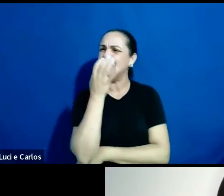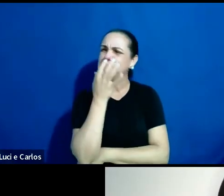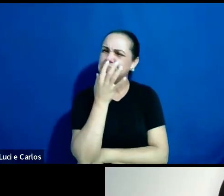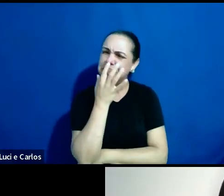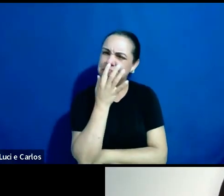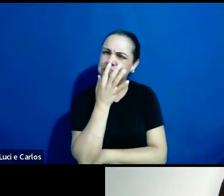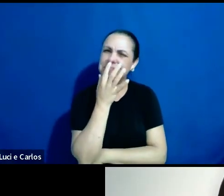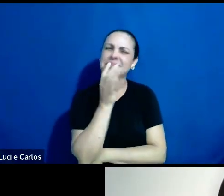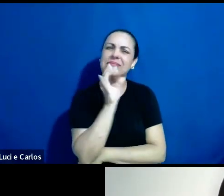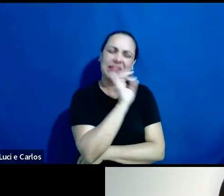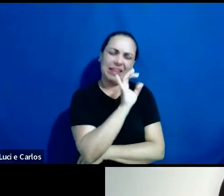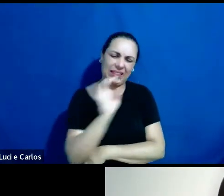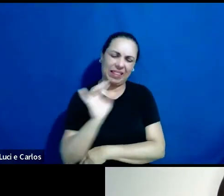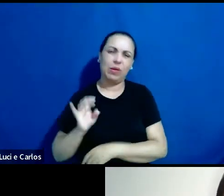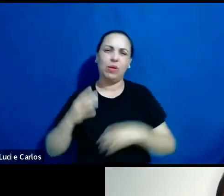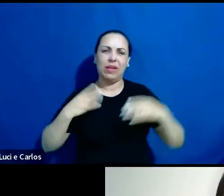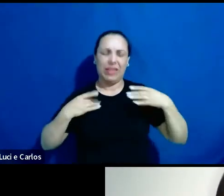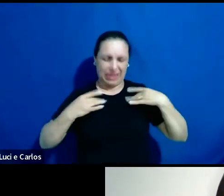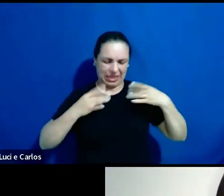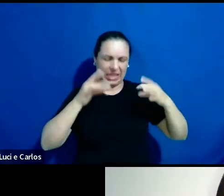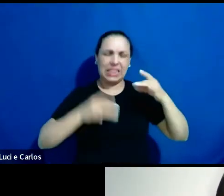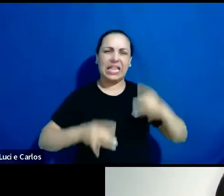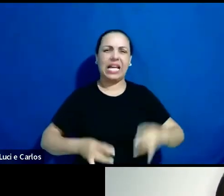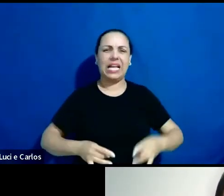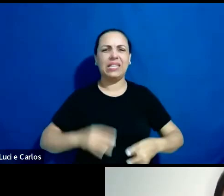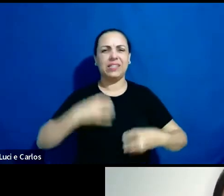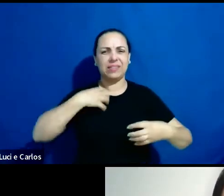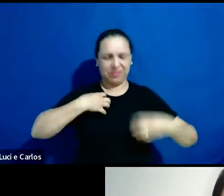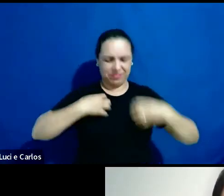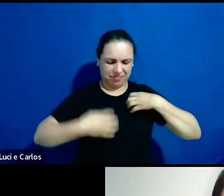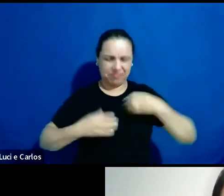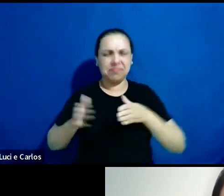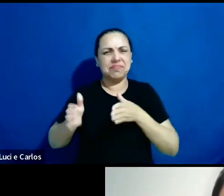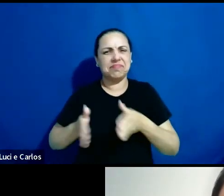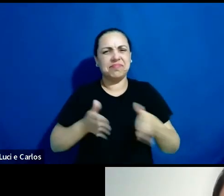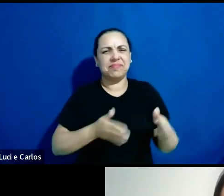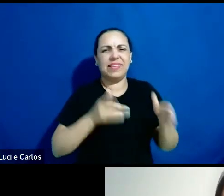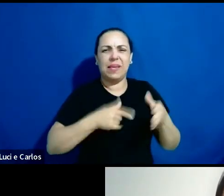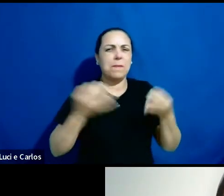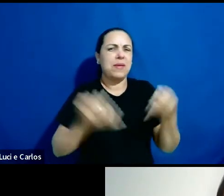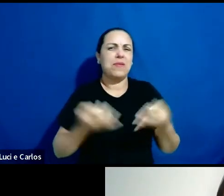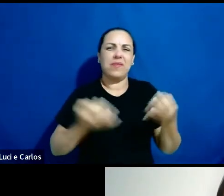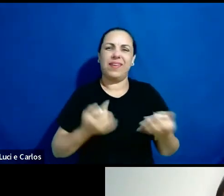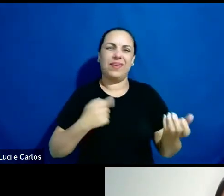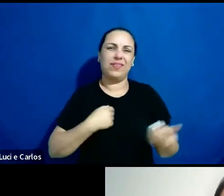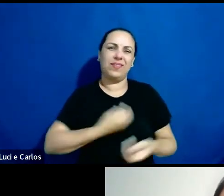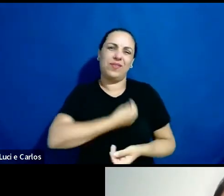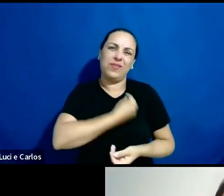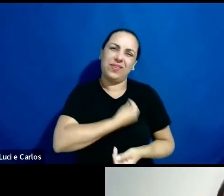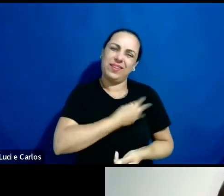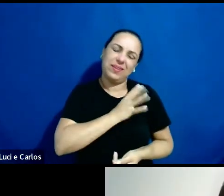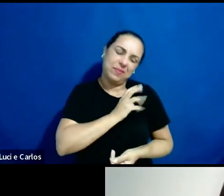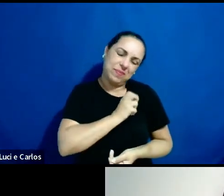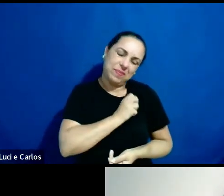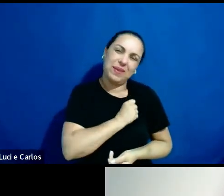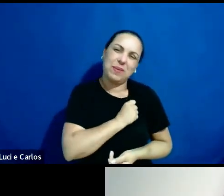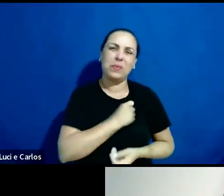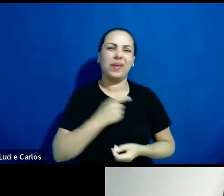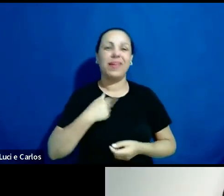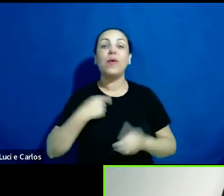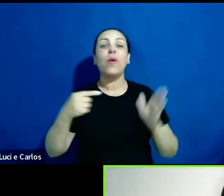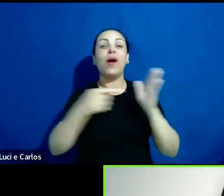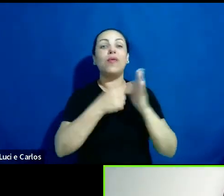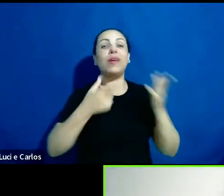Você perceber, quanto mais você compreende, mais você se apaixona pela vida, né? Eu só quero chegar aos 120, só.